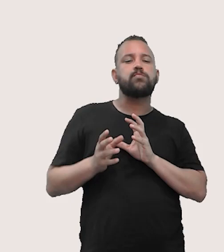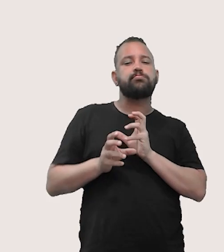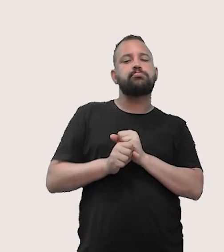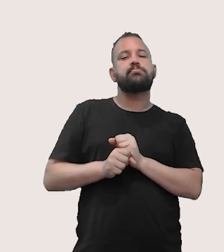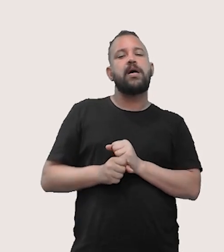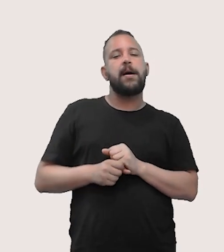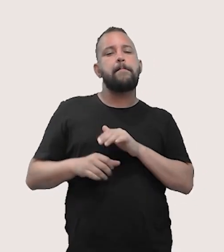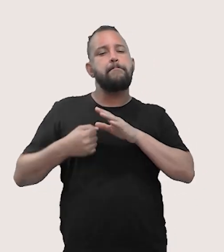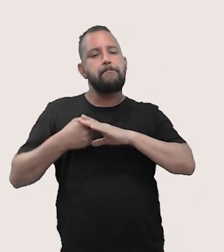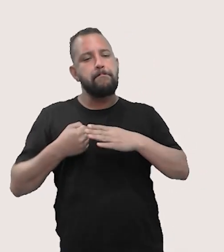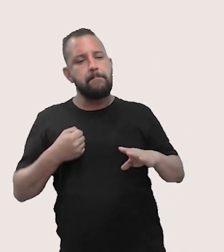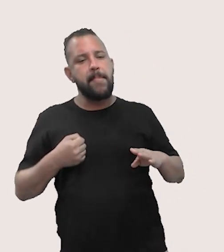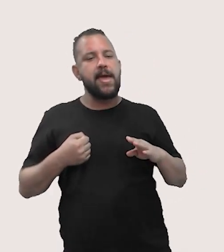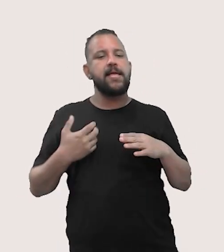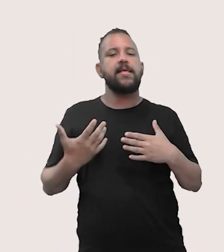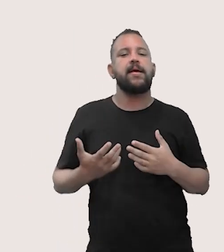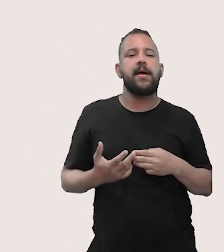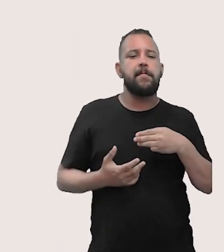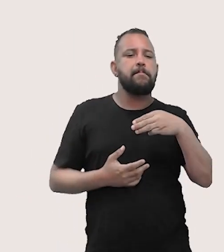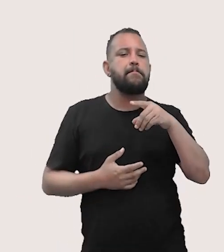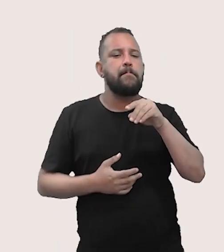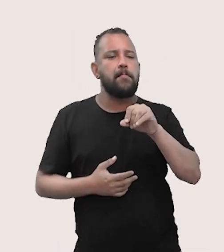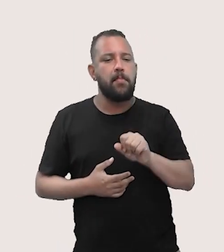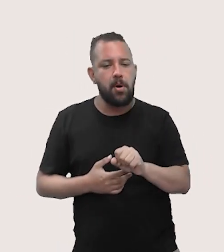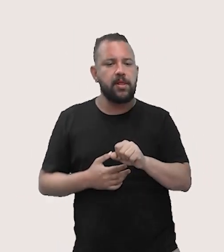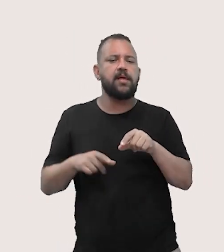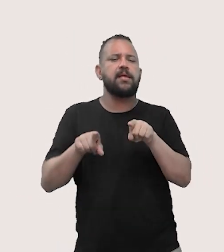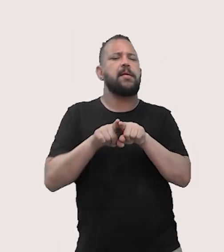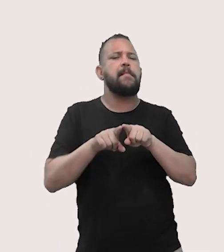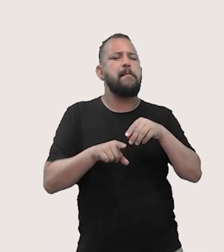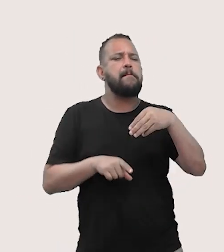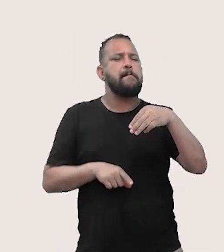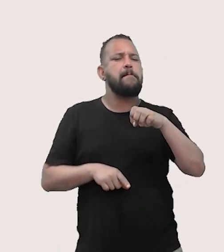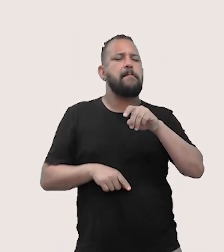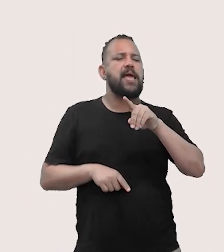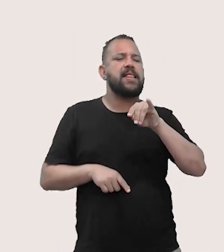ainda ver qual é a moda da idade delas e eu posso